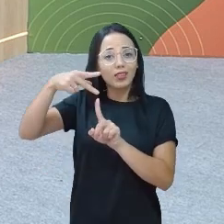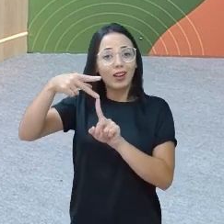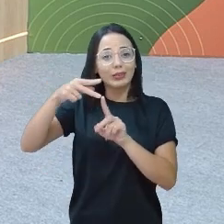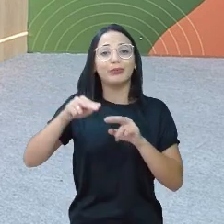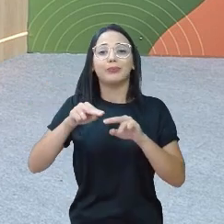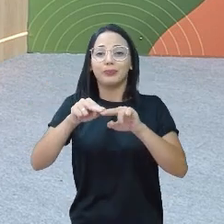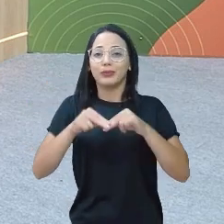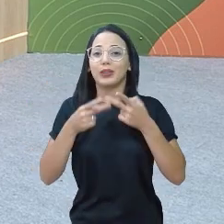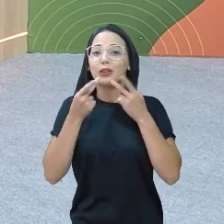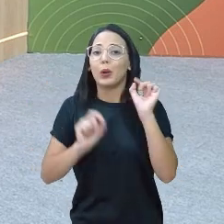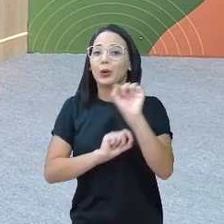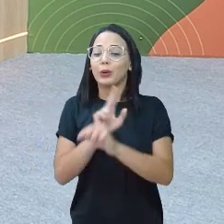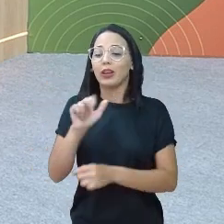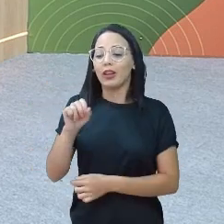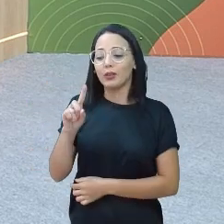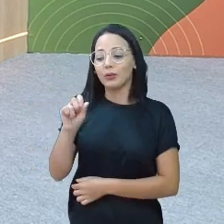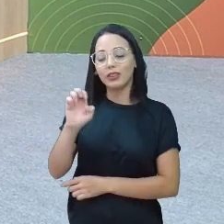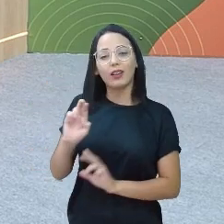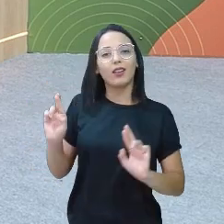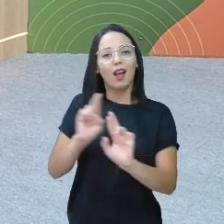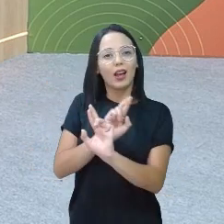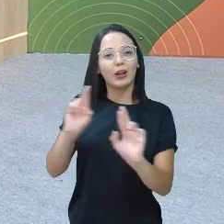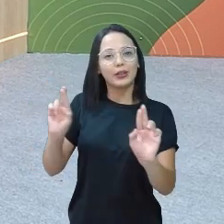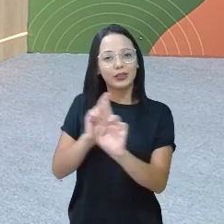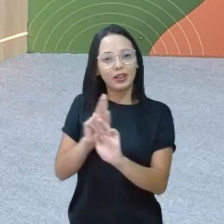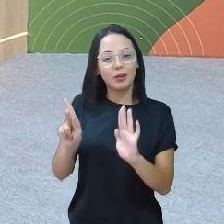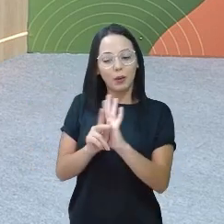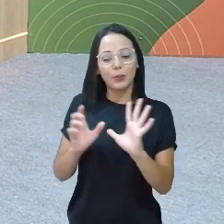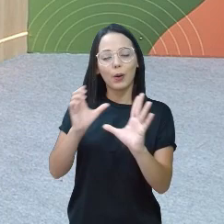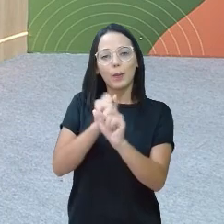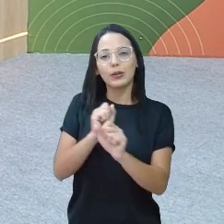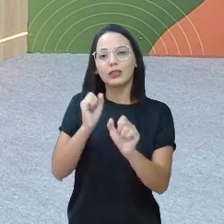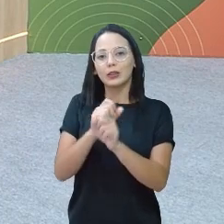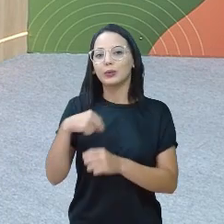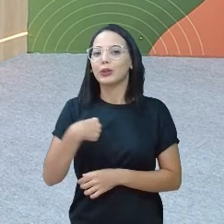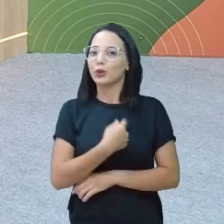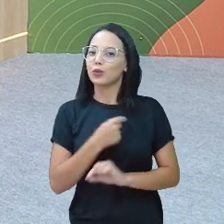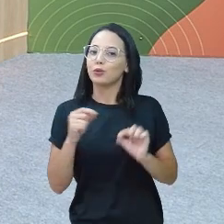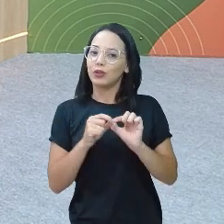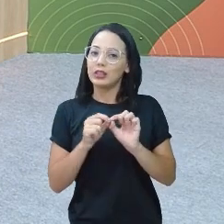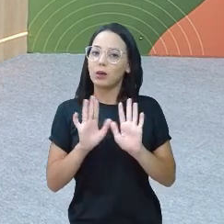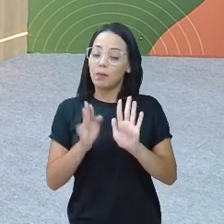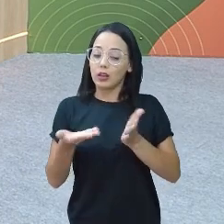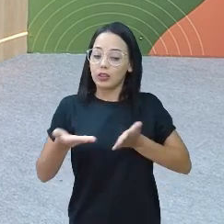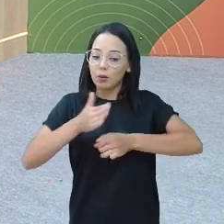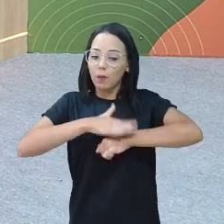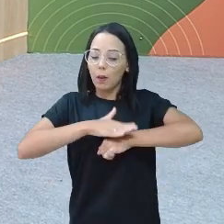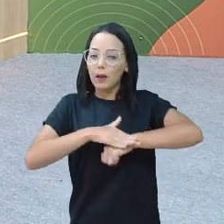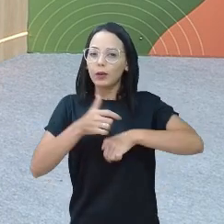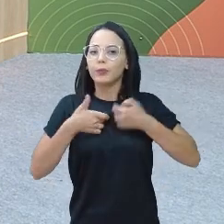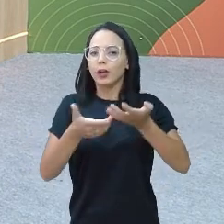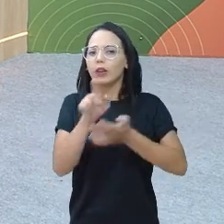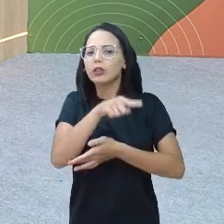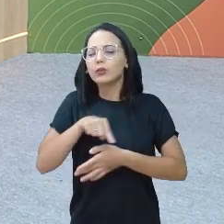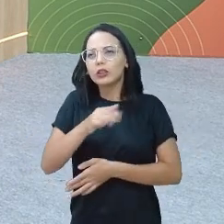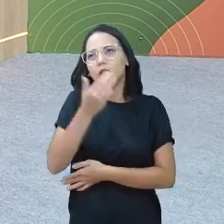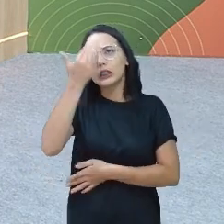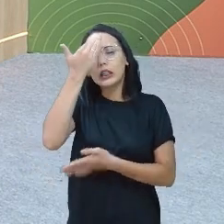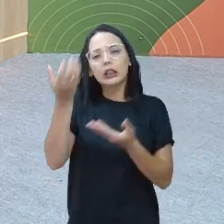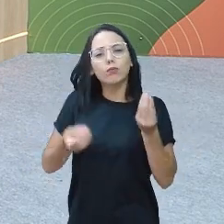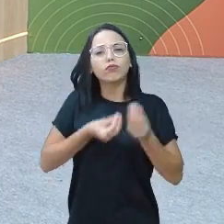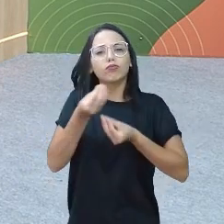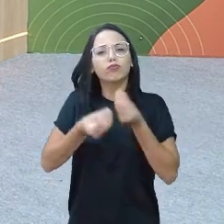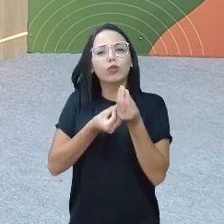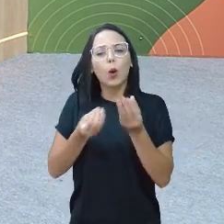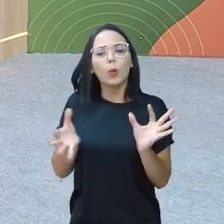gente falou que a unidade relaciona com a operação que a gente está fazendo. Mas, nesse momento, eu quero que vocês associem essa